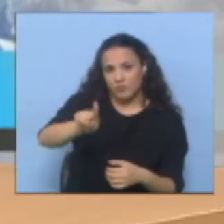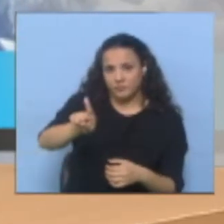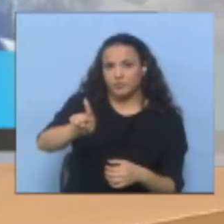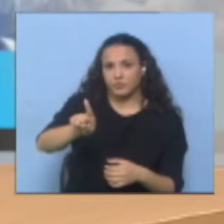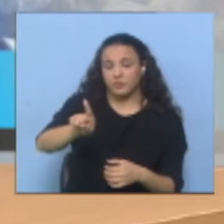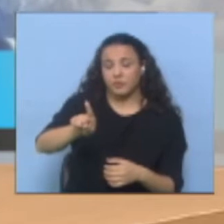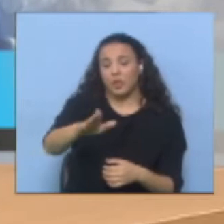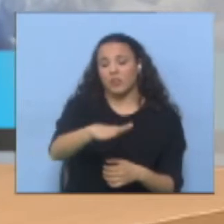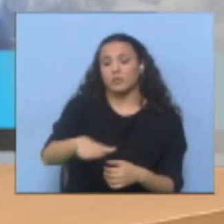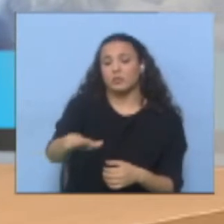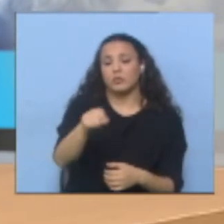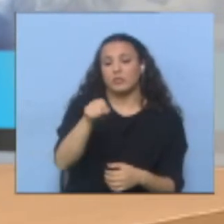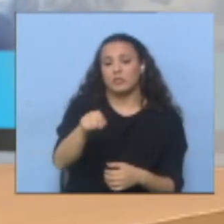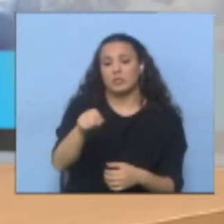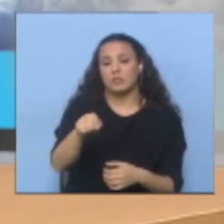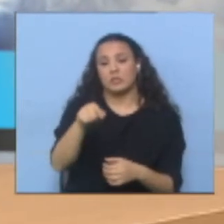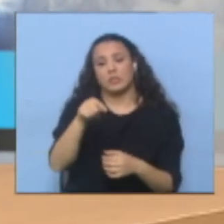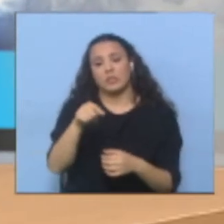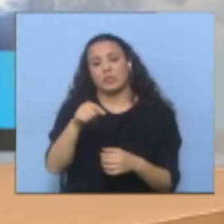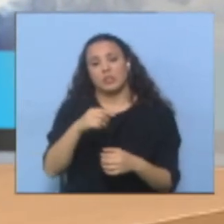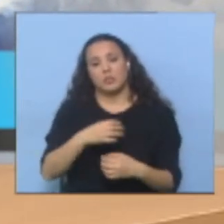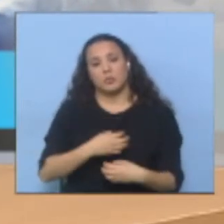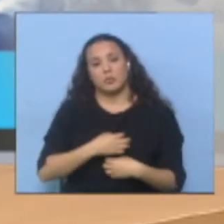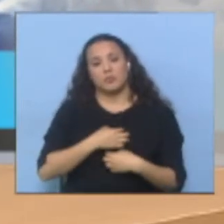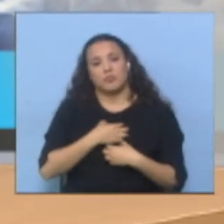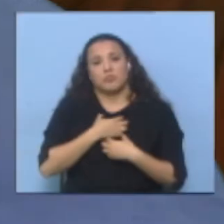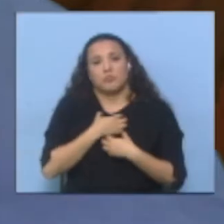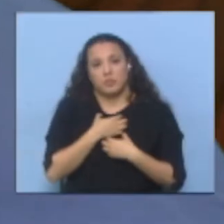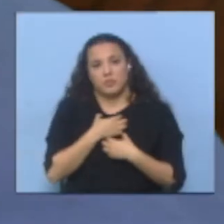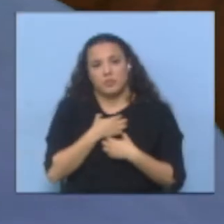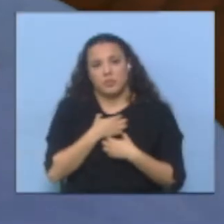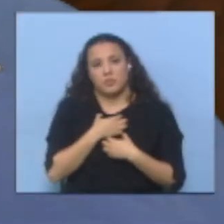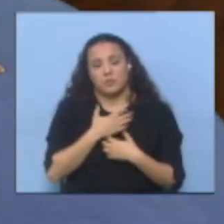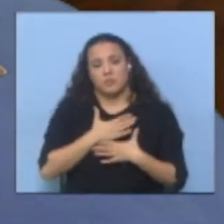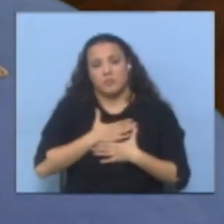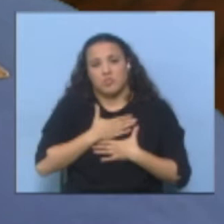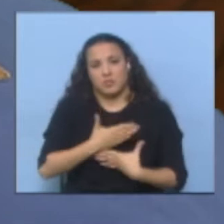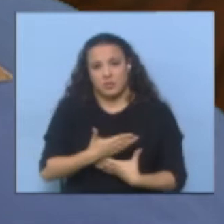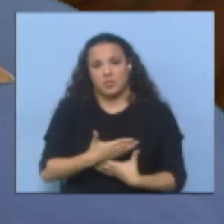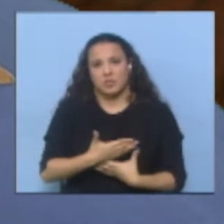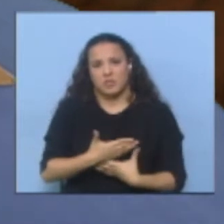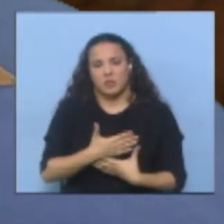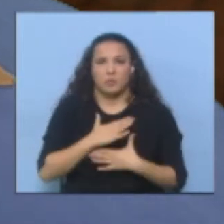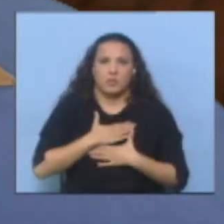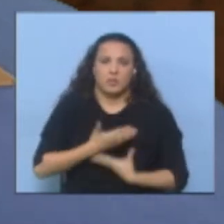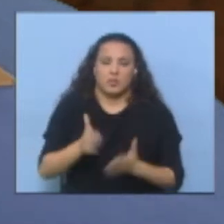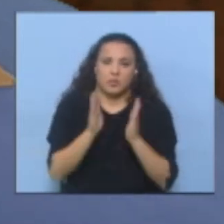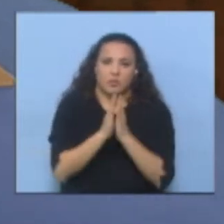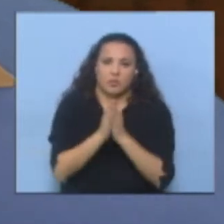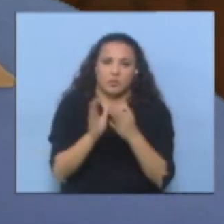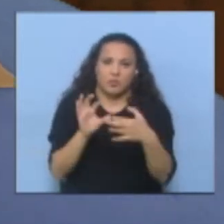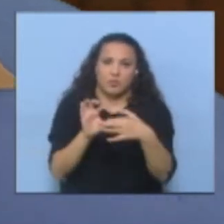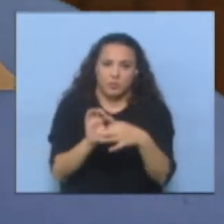destino. Há uma motivação base que normalmente têm uma motivação religiosa de